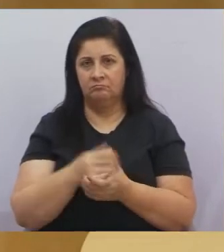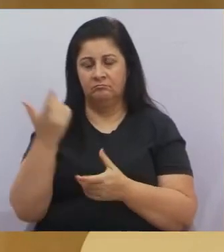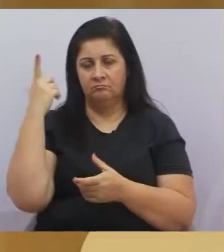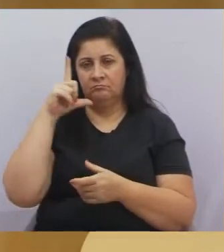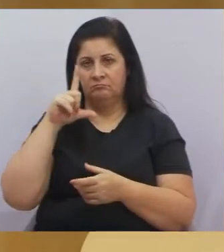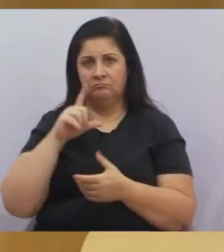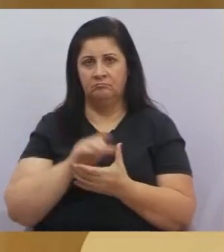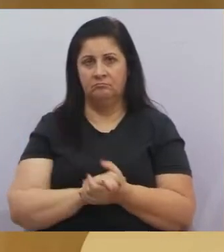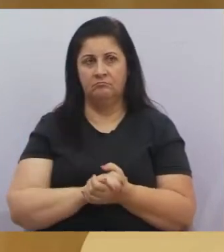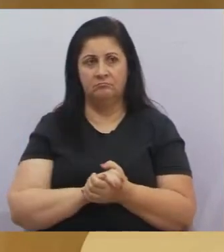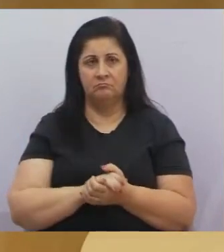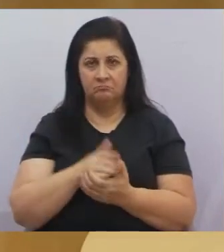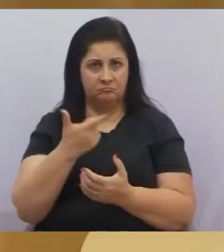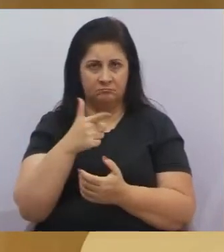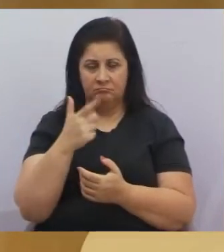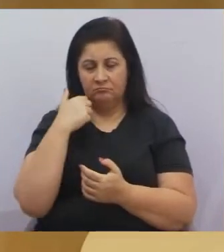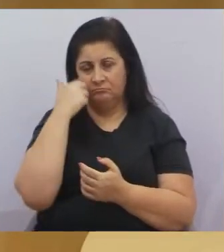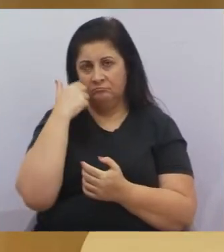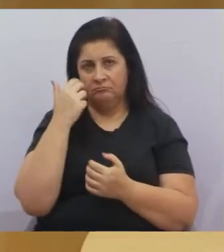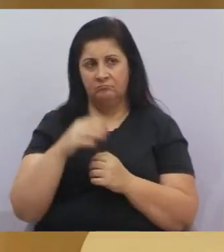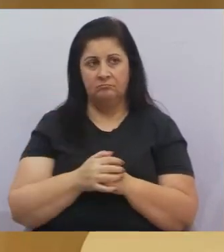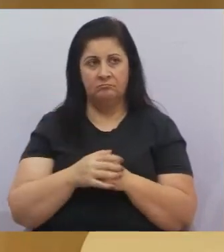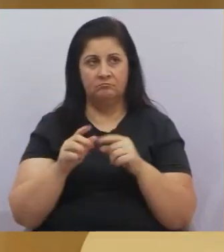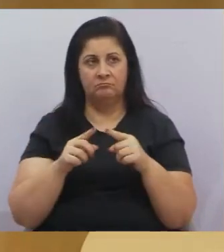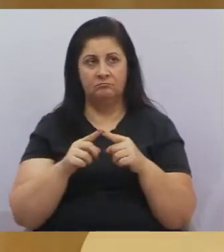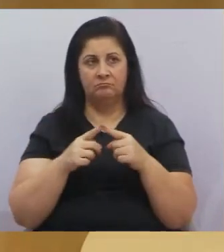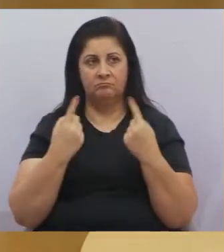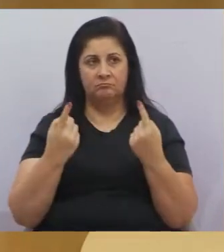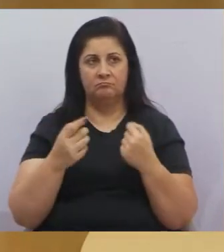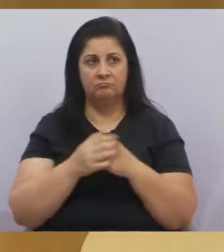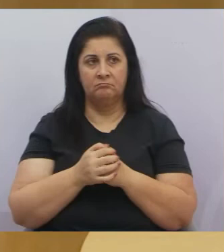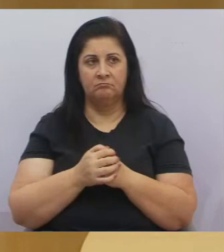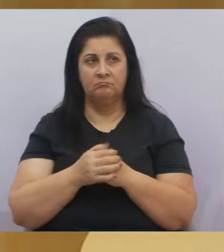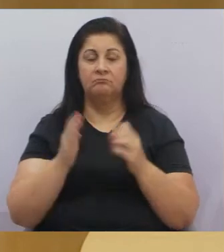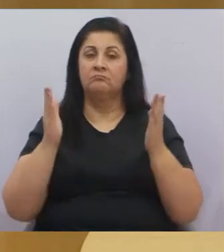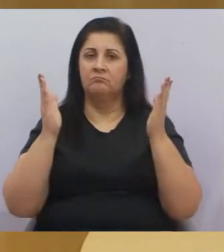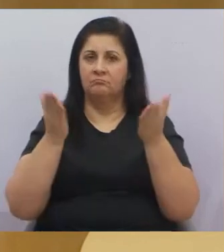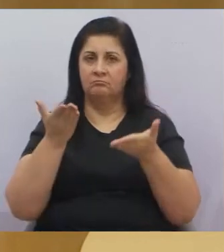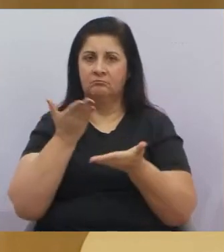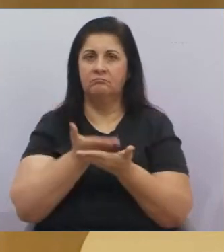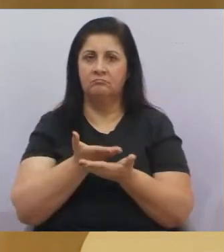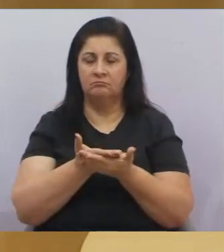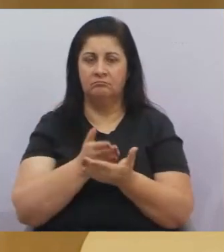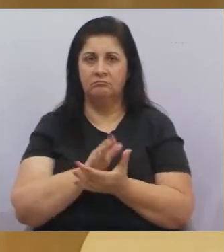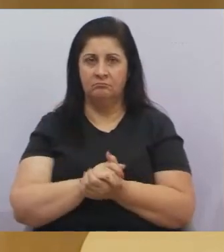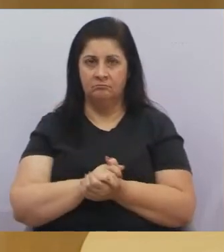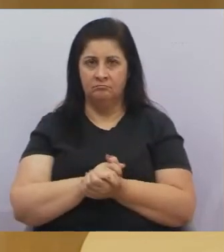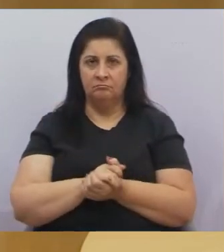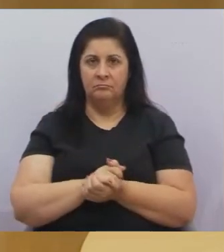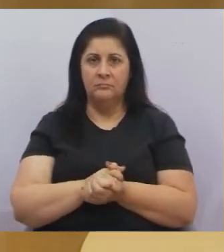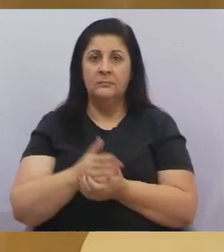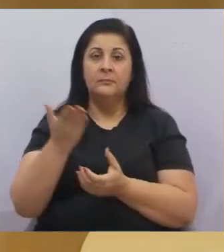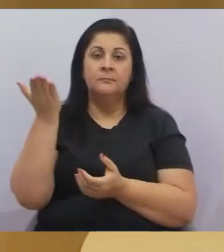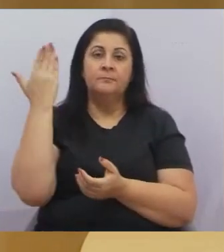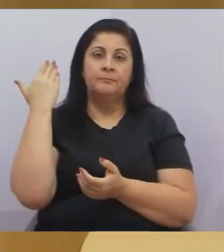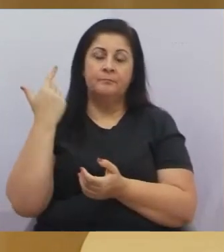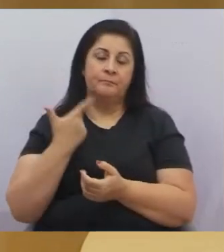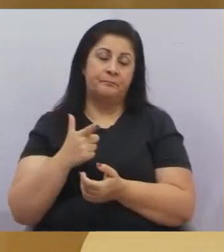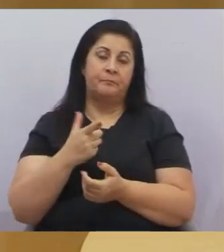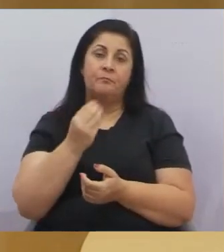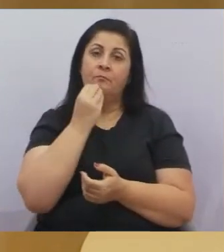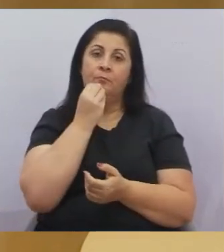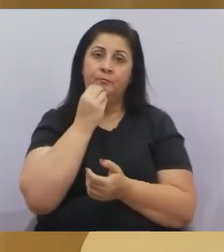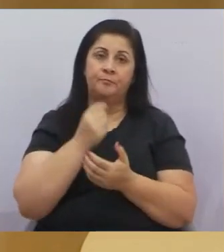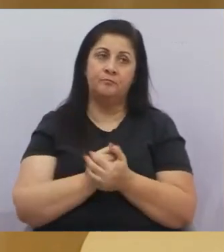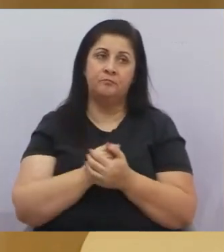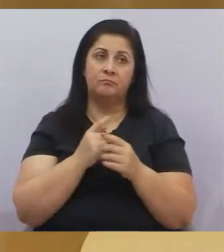casa. Eu não tenho vergonha de falar. Mas eu estou estudando. Eu não tive a oportunidade porque